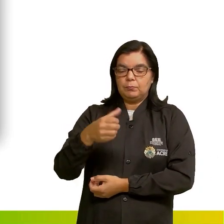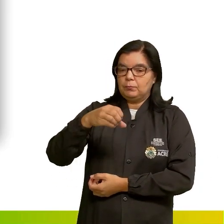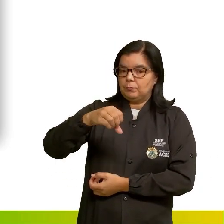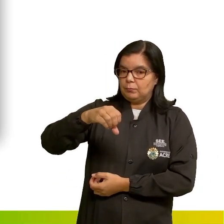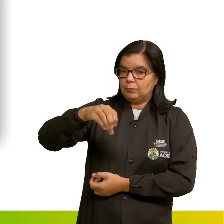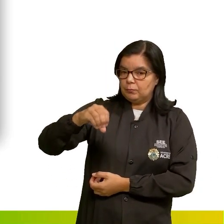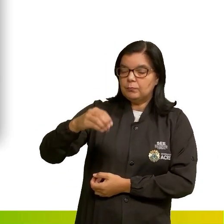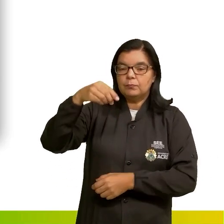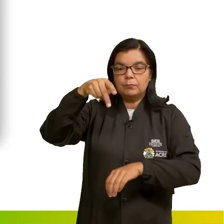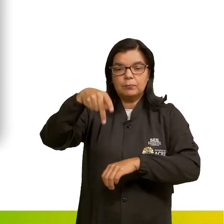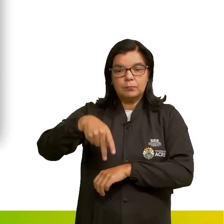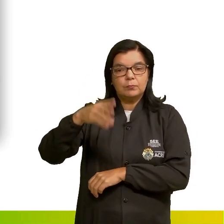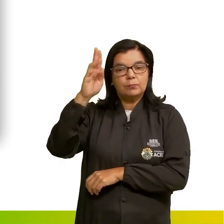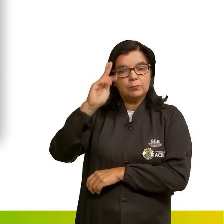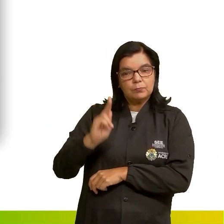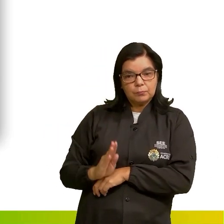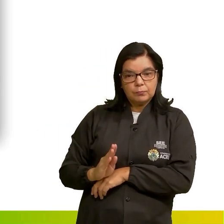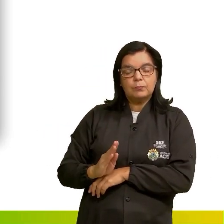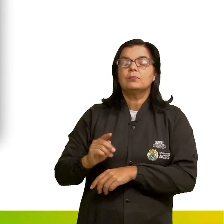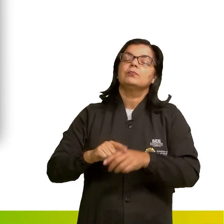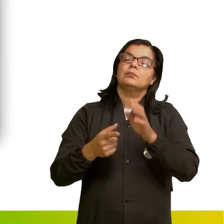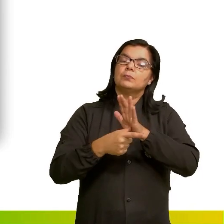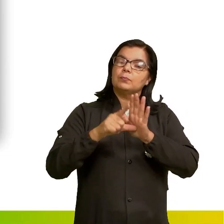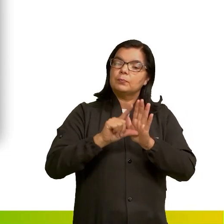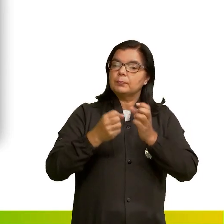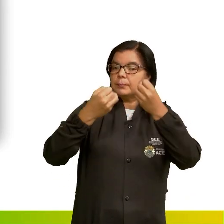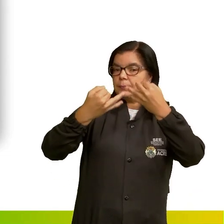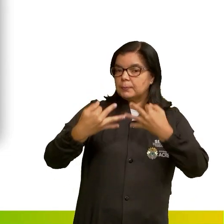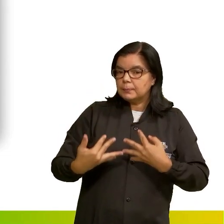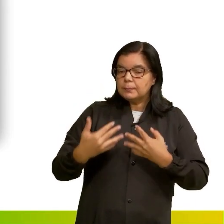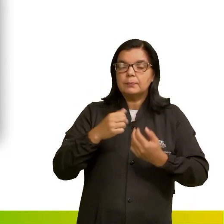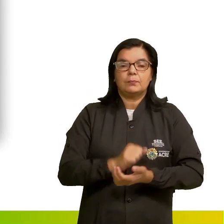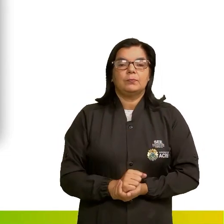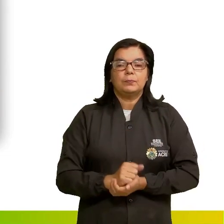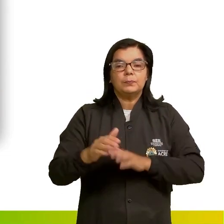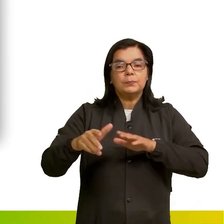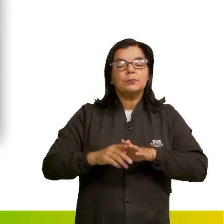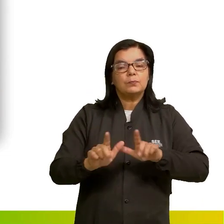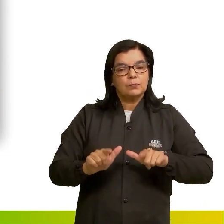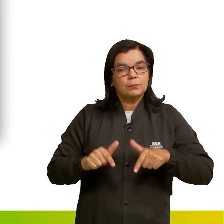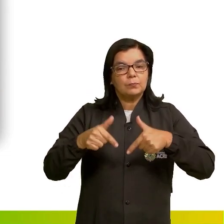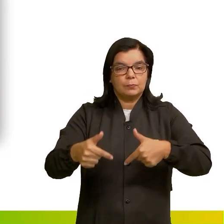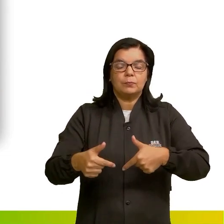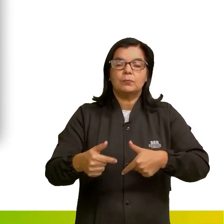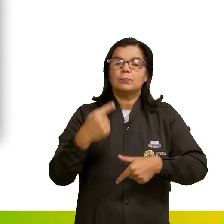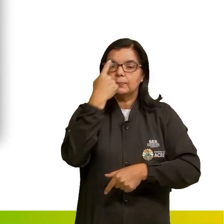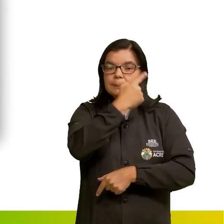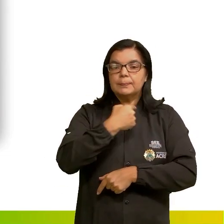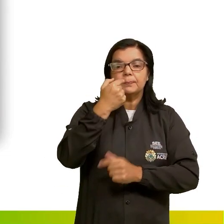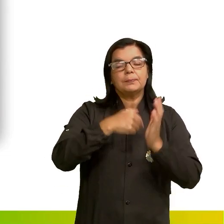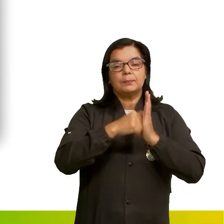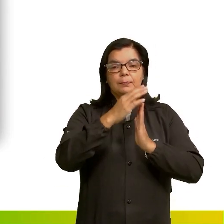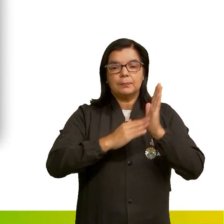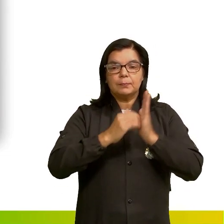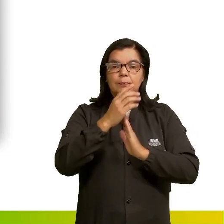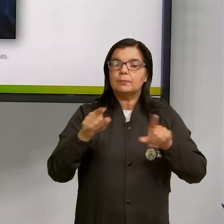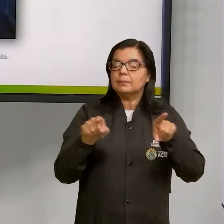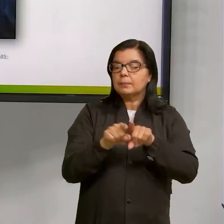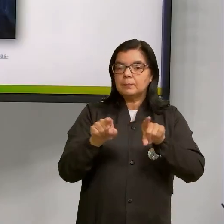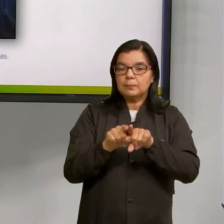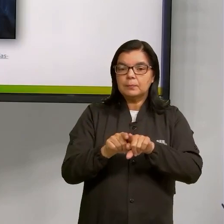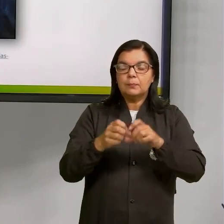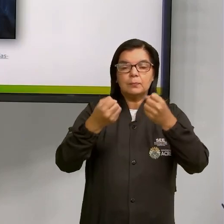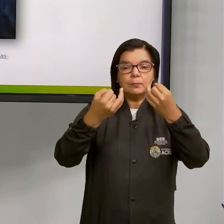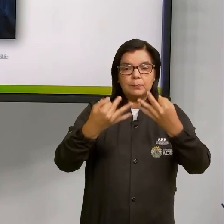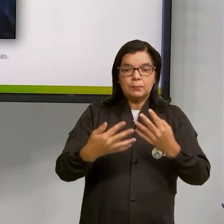no Brasil, como eu mencionei anteriormente a todos vocês, o movimento dos caras pintadas. Agora, eu também não posso